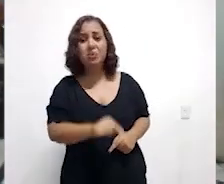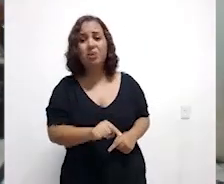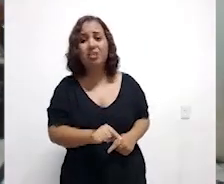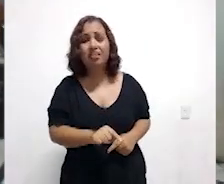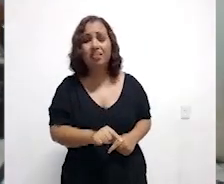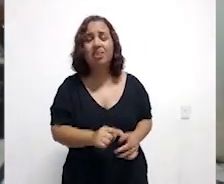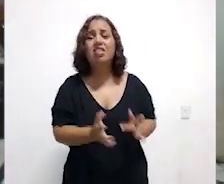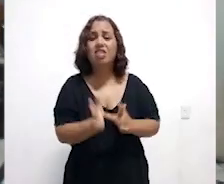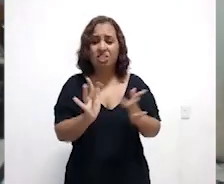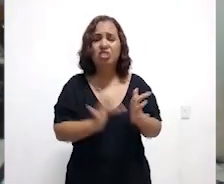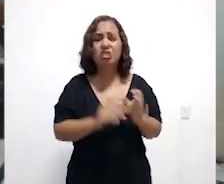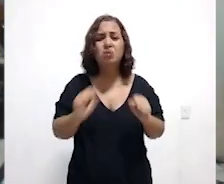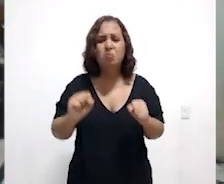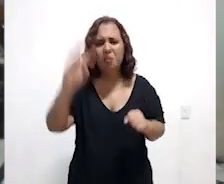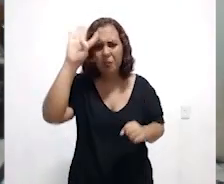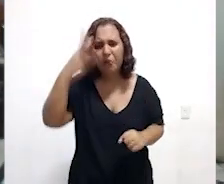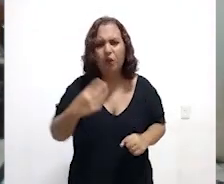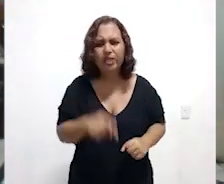Jesus resolve.